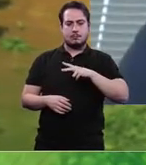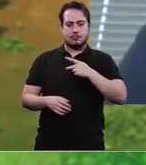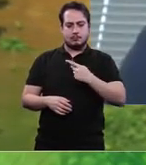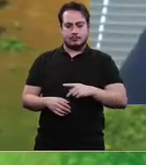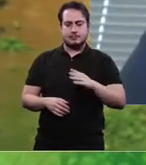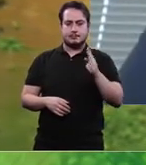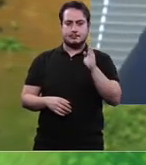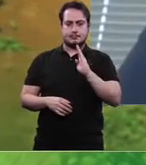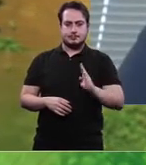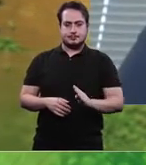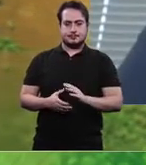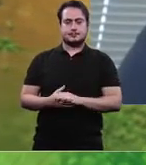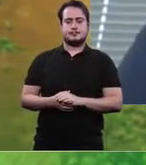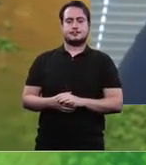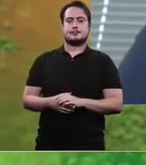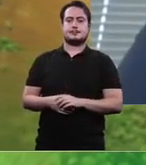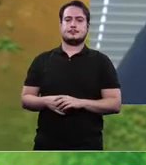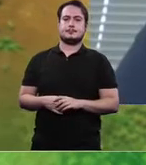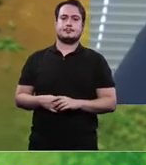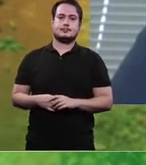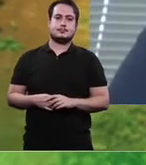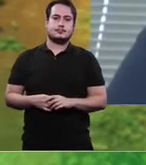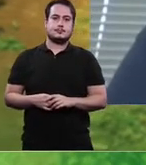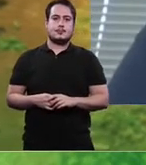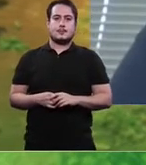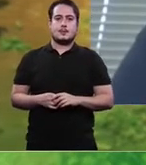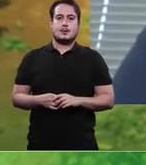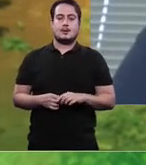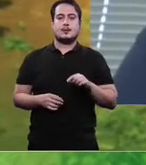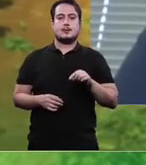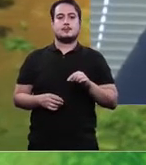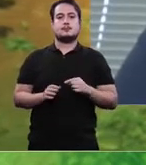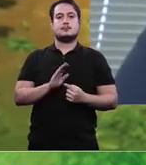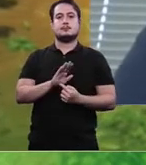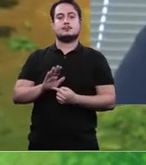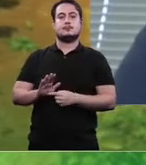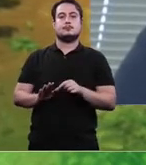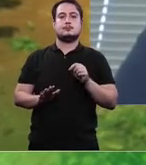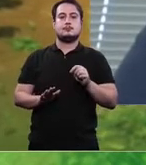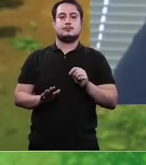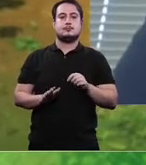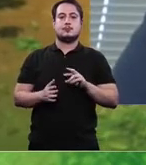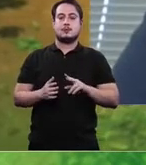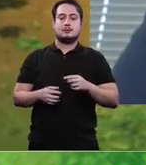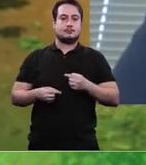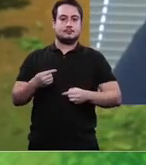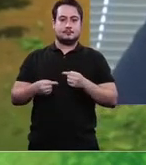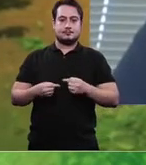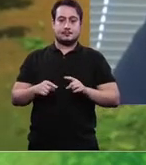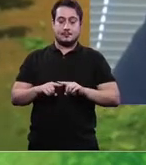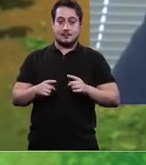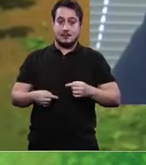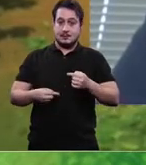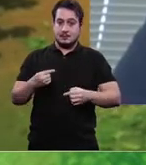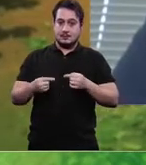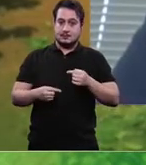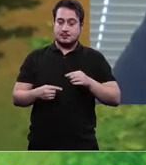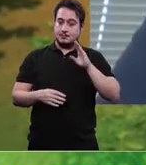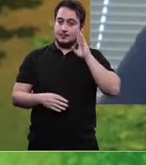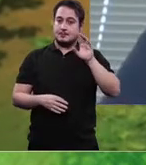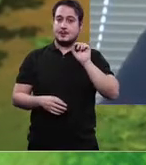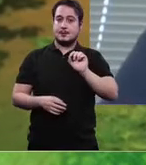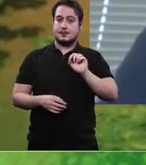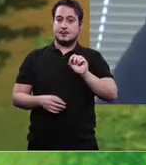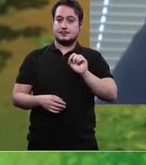fundamentalmente ao povo brasileiro, e é óbvio que isso nem está em discussão, mas a discussão principal é de